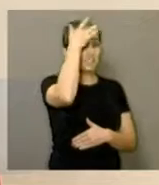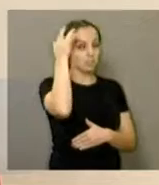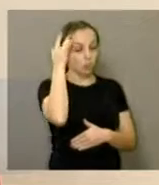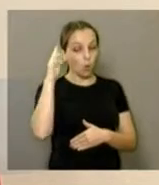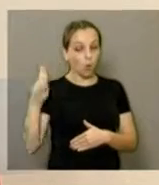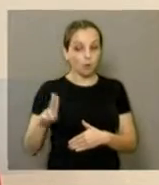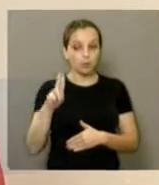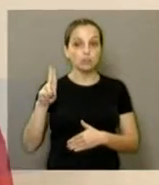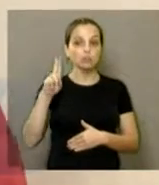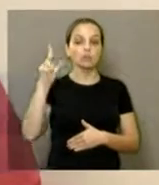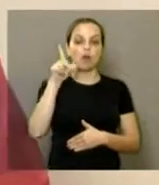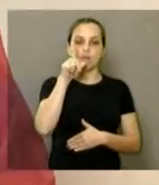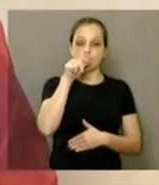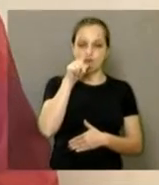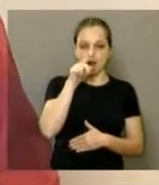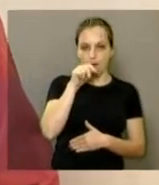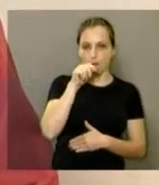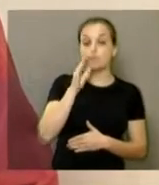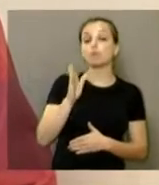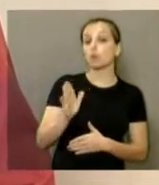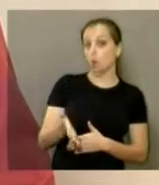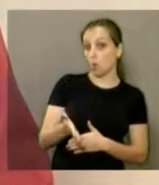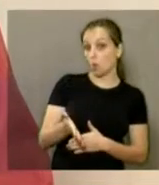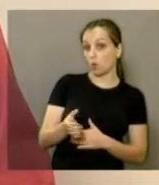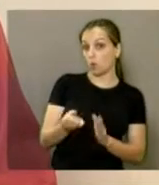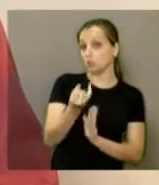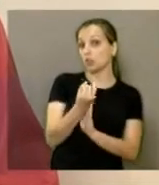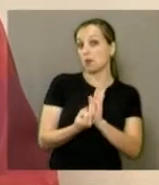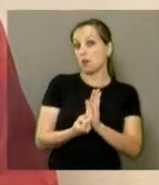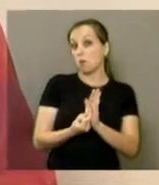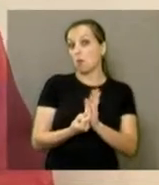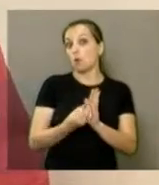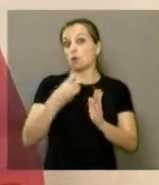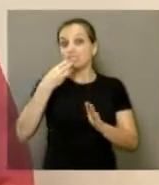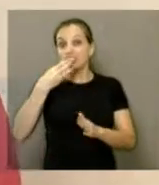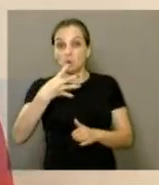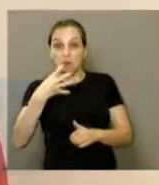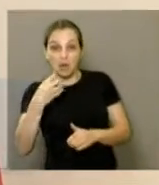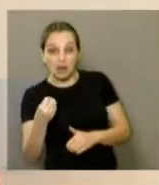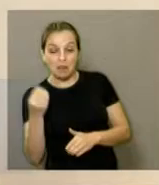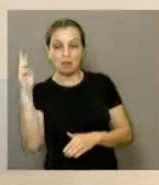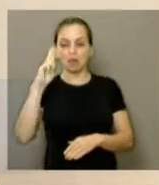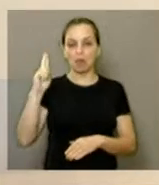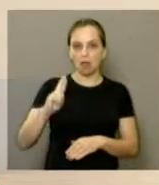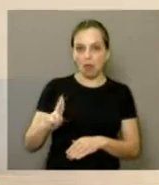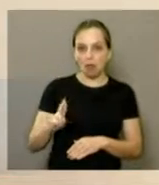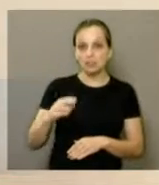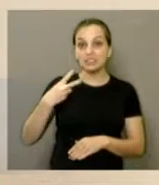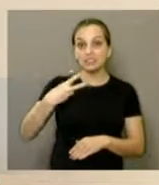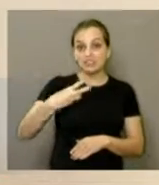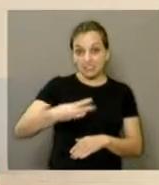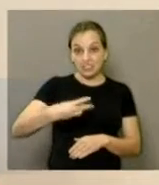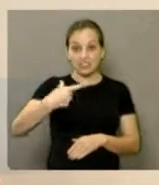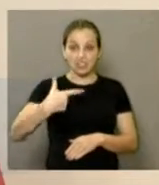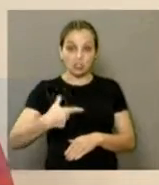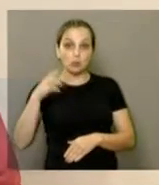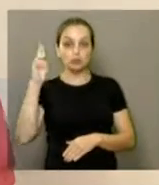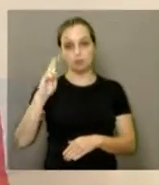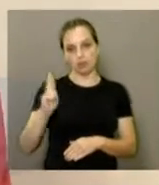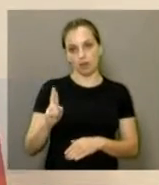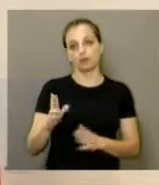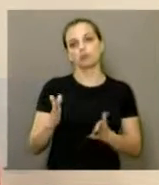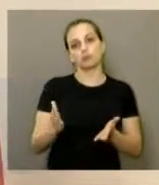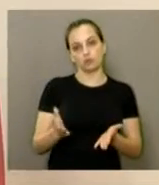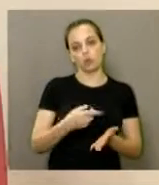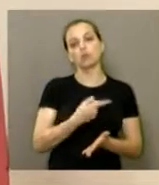Era isso a taxa. E hoje essa taxa que está aí chega a R$ 40,00, R$ 32,00. Agora,